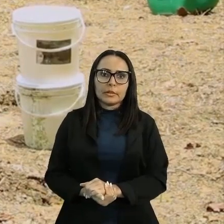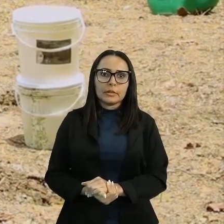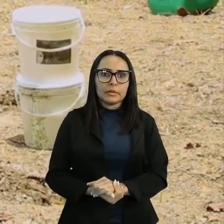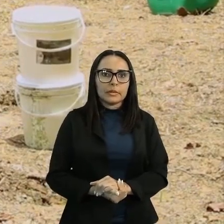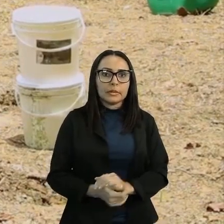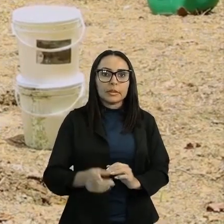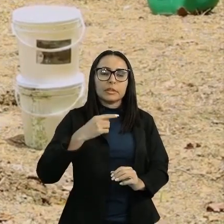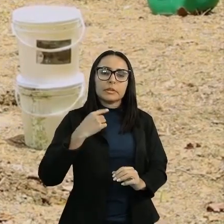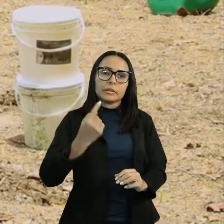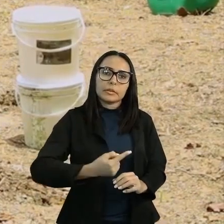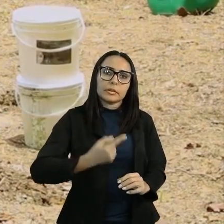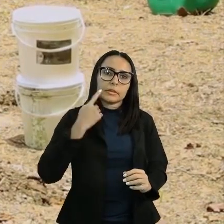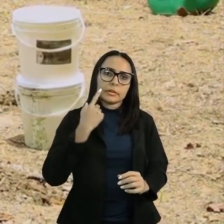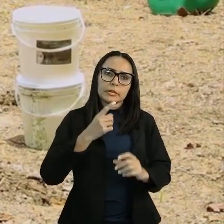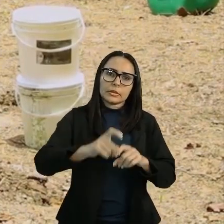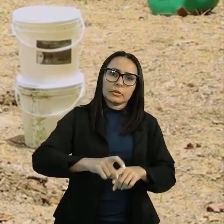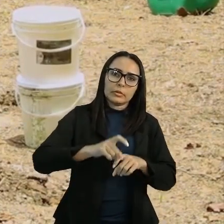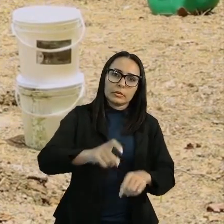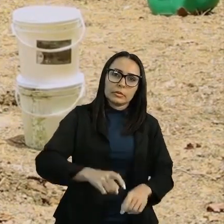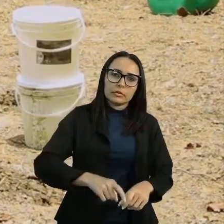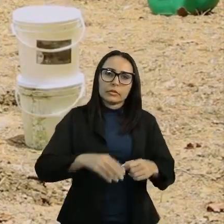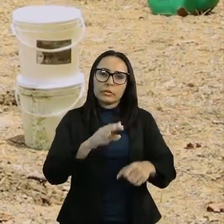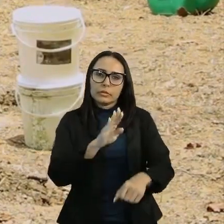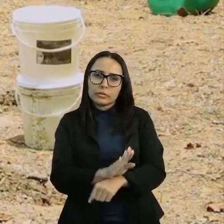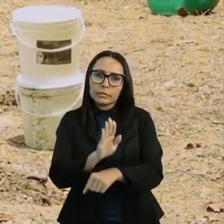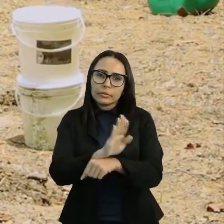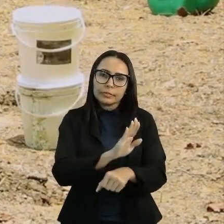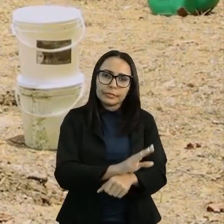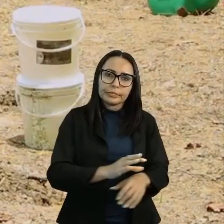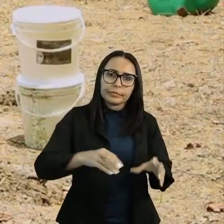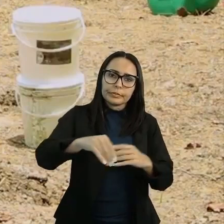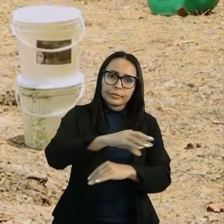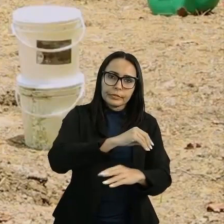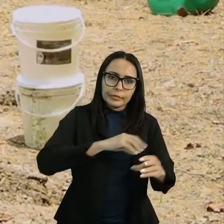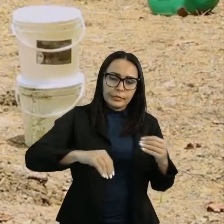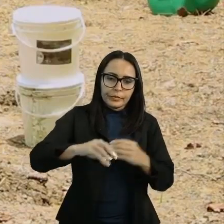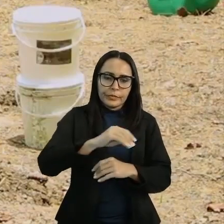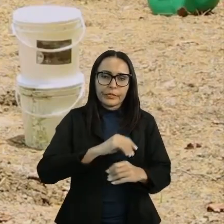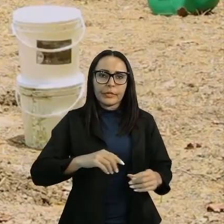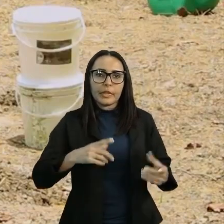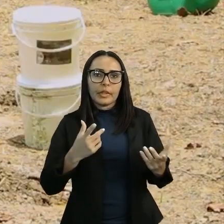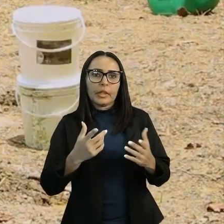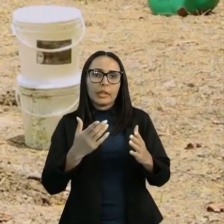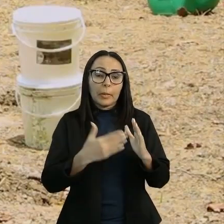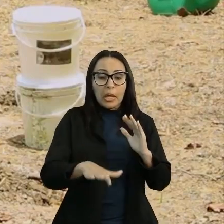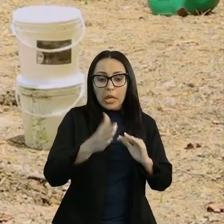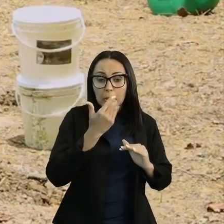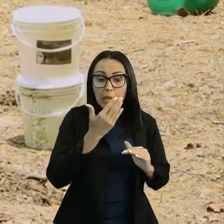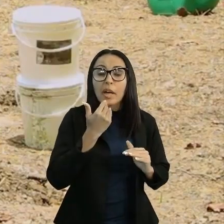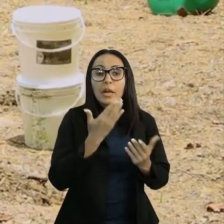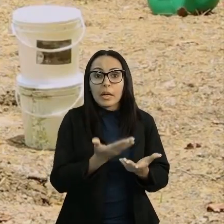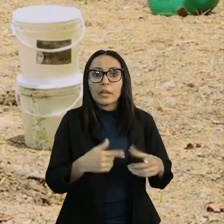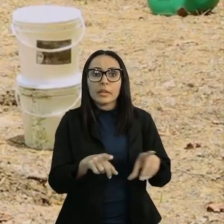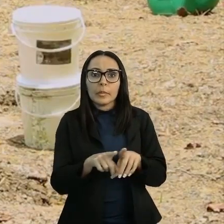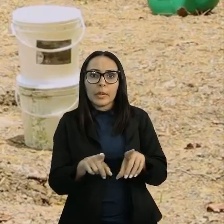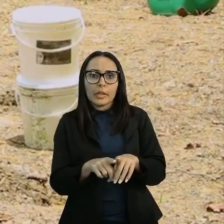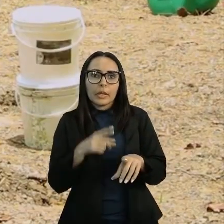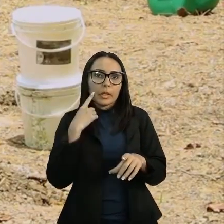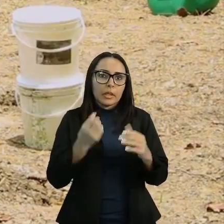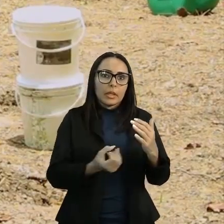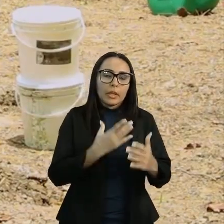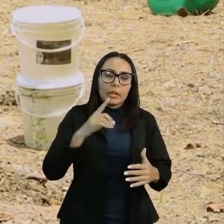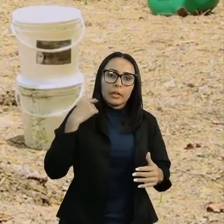de cuido pessoalmente dessa área. Então é muito bacana isso quando se trata de uma comunidade onde possamos